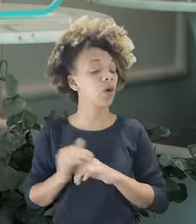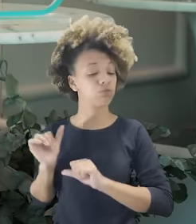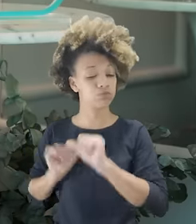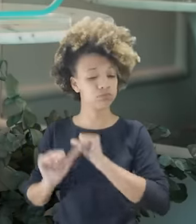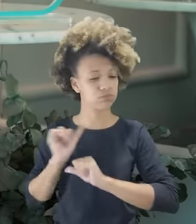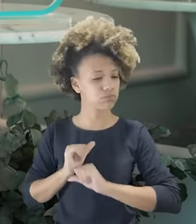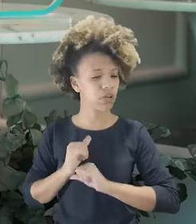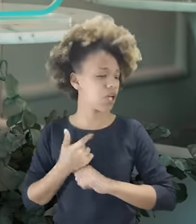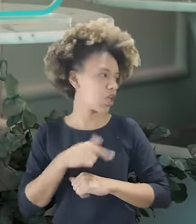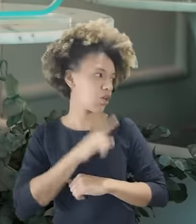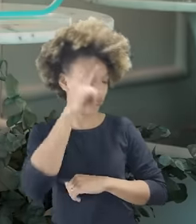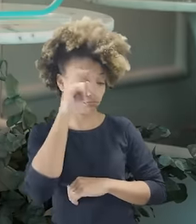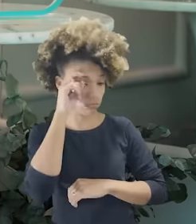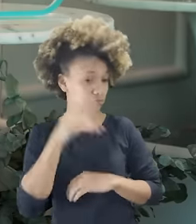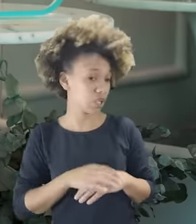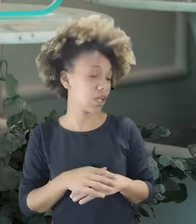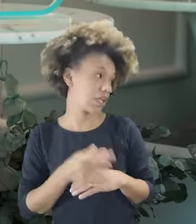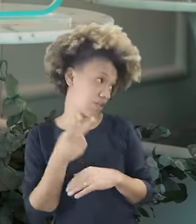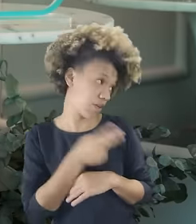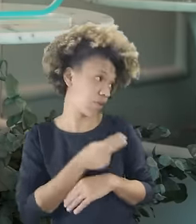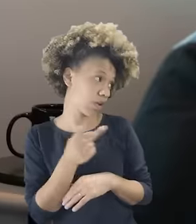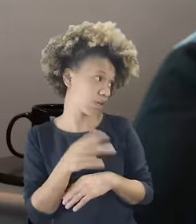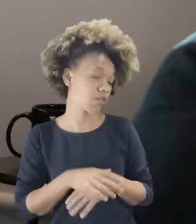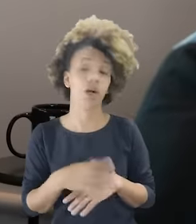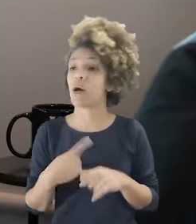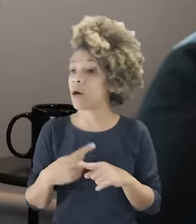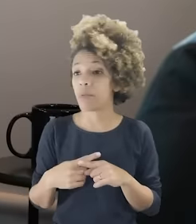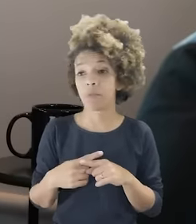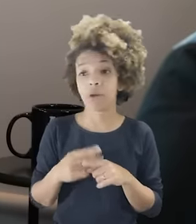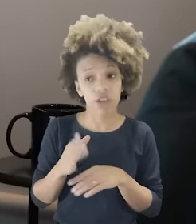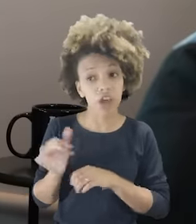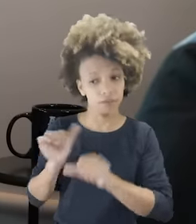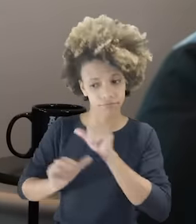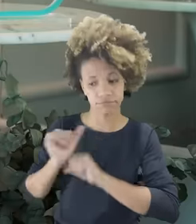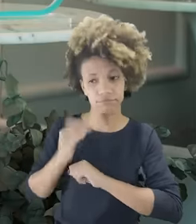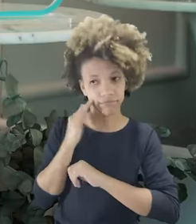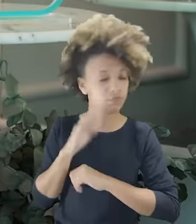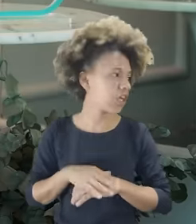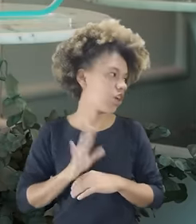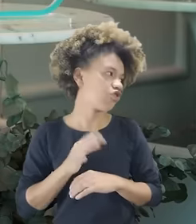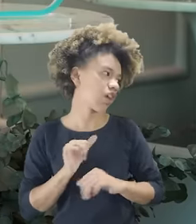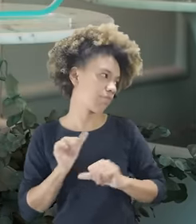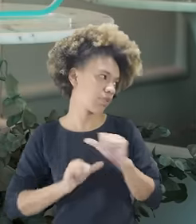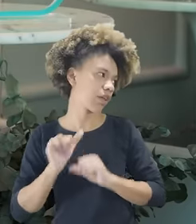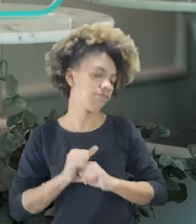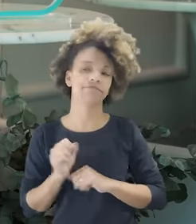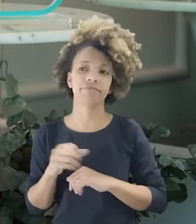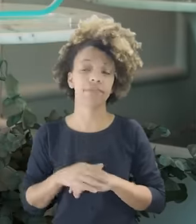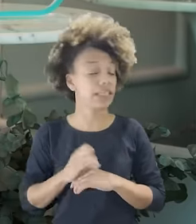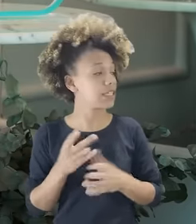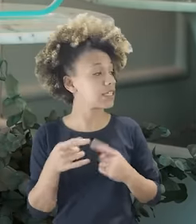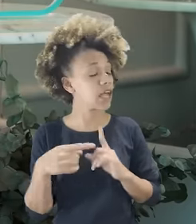desconstrução e eu não sou mais o Maurício Meirelles que falou aquilo porque já tá desconstrução entendeu Eu já mudei eu já não sou mais aqui